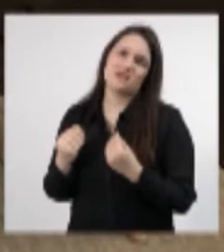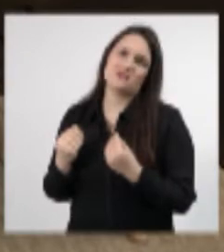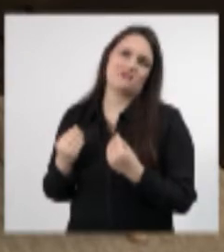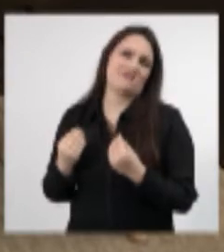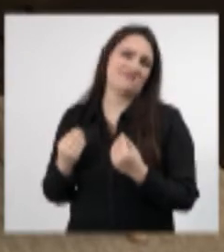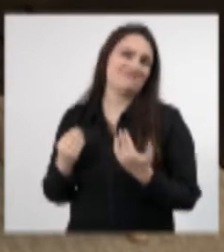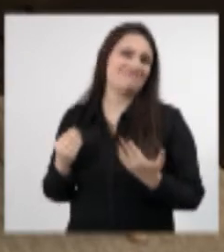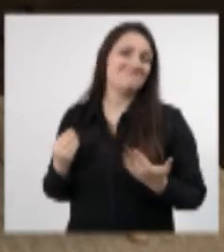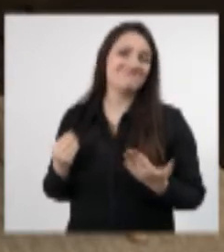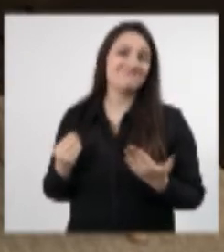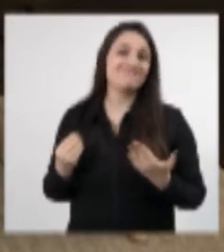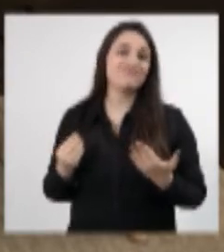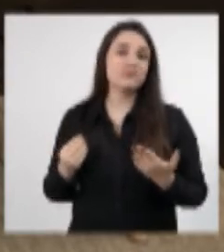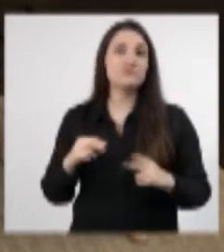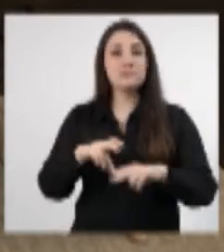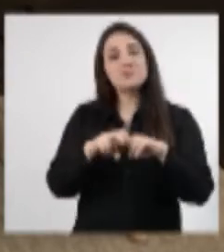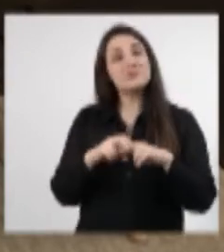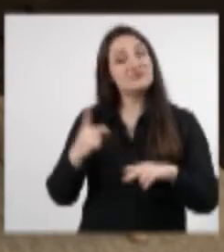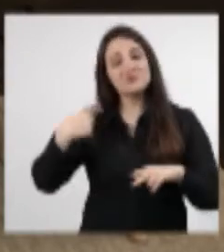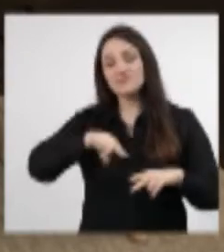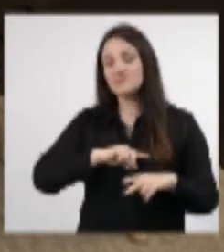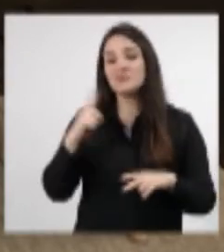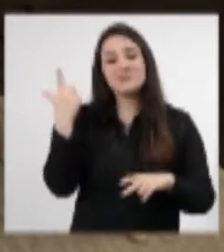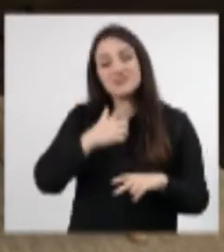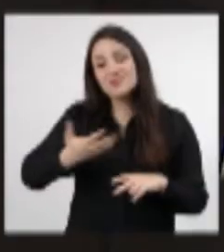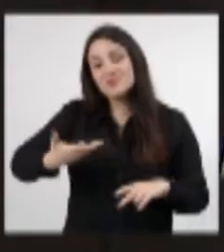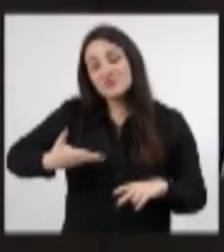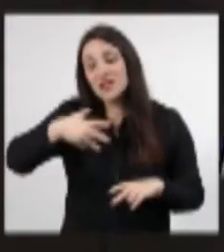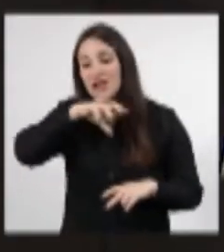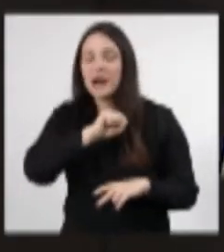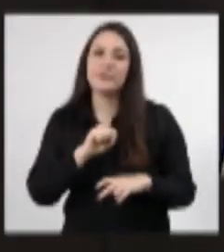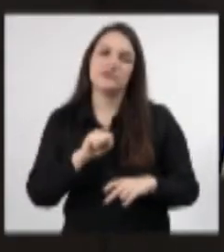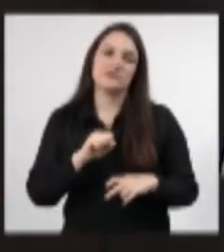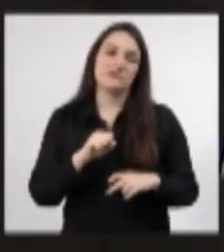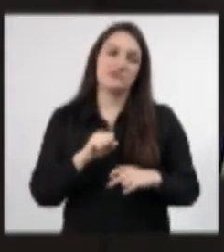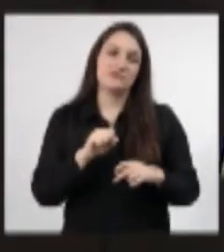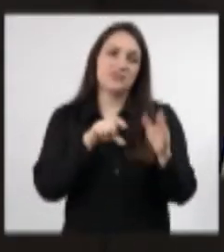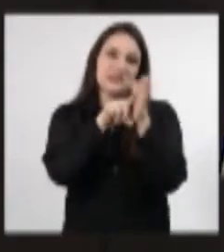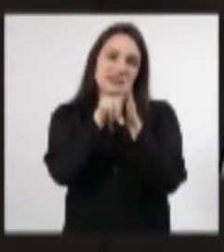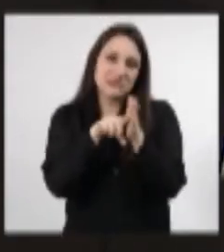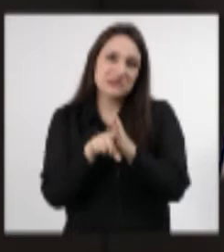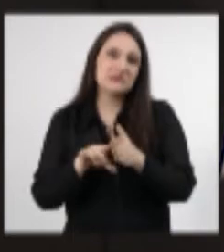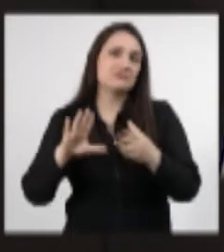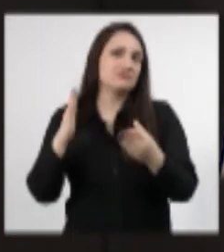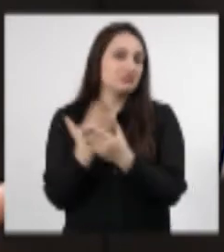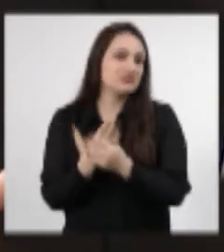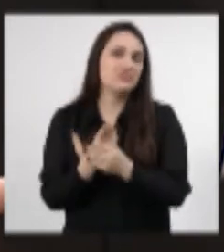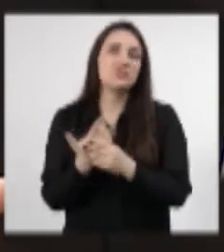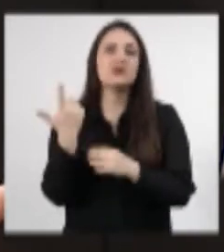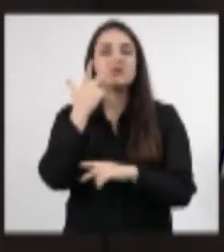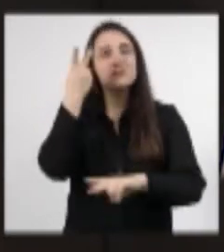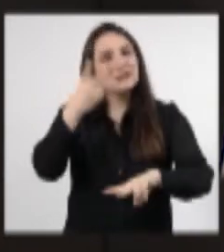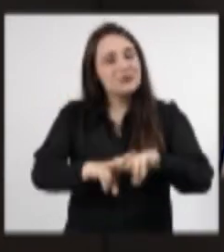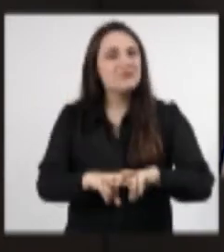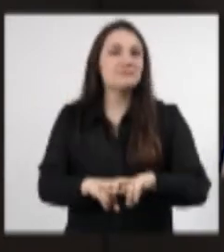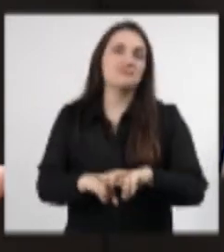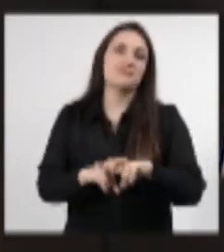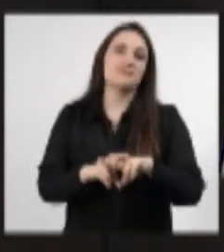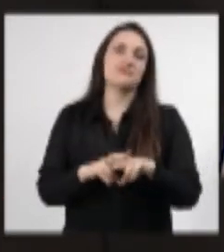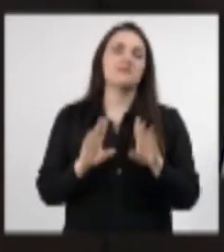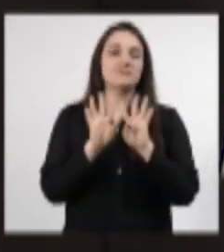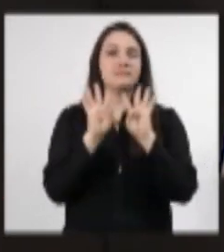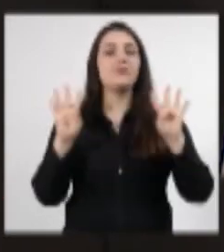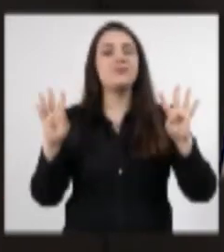nos nossos presídios, o procedimento criminal, mais inquéritos instaurados, mais presos nos